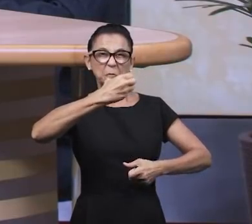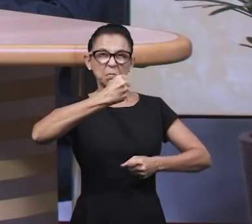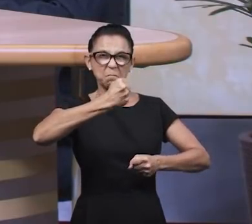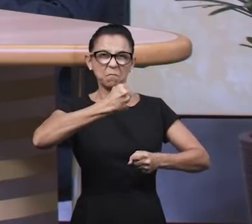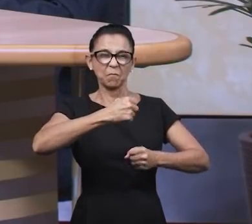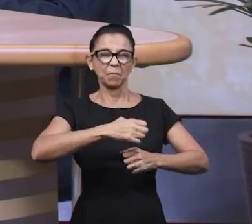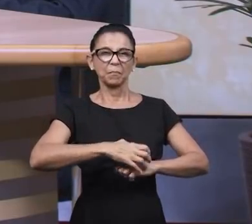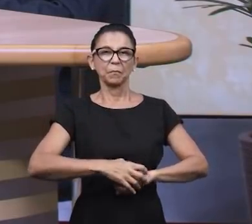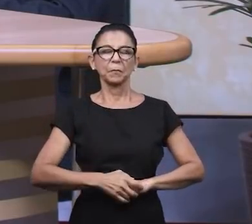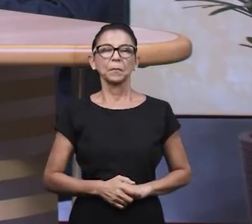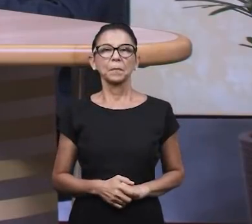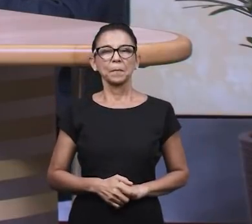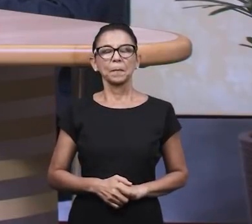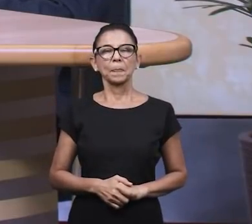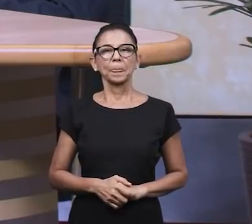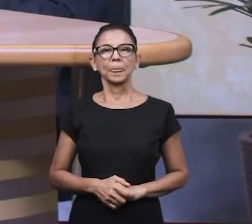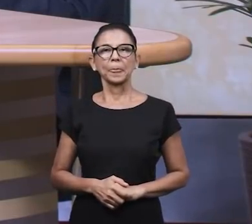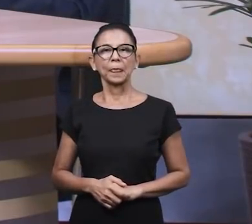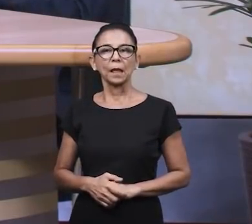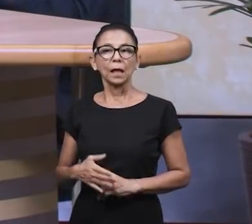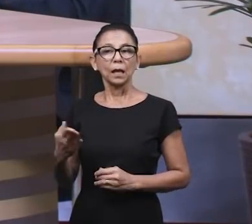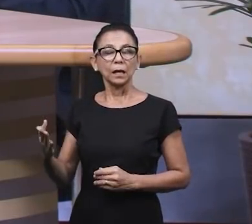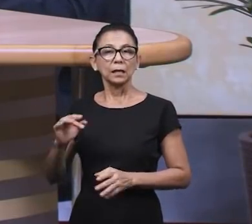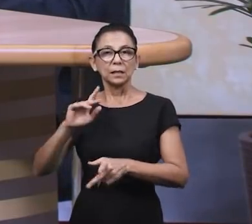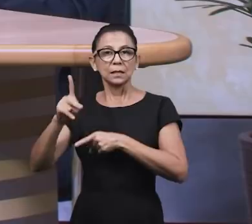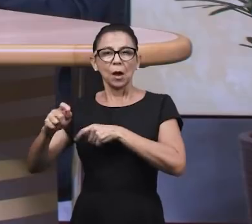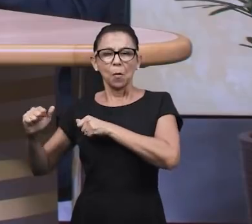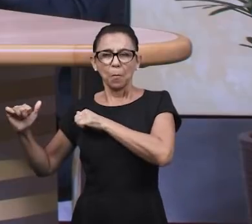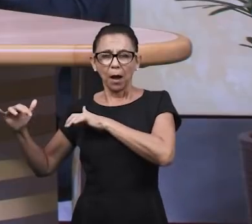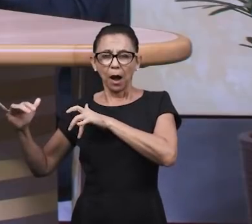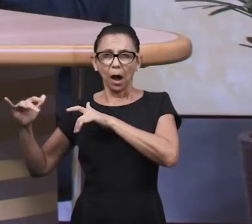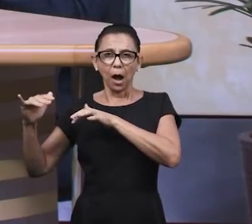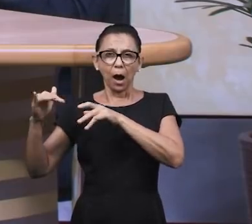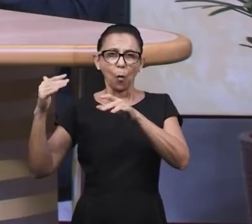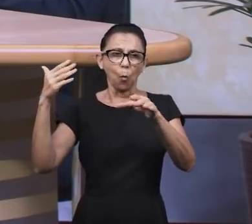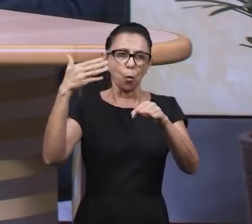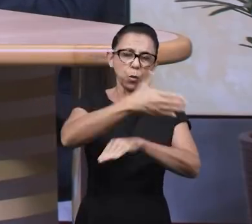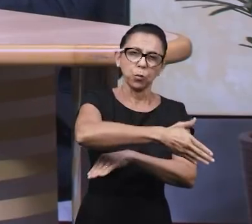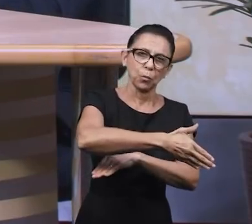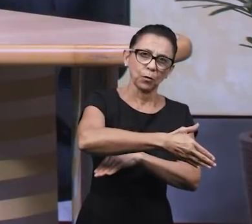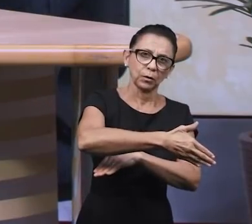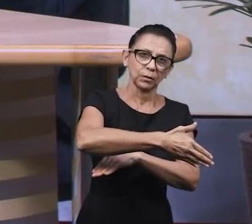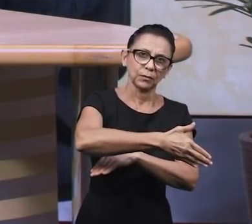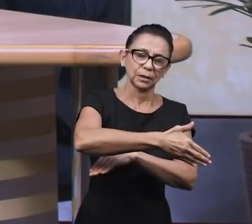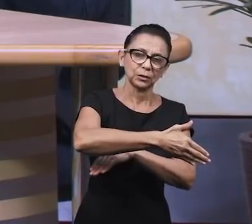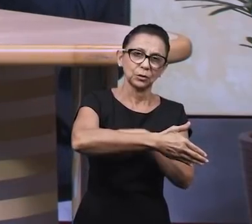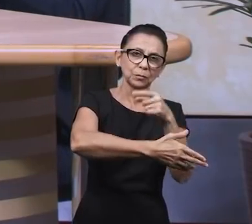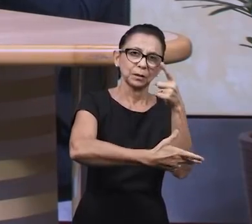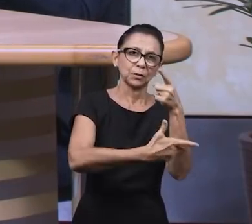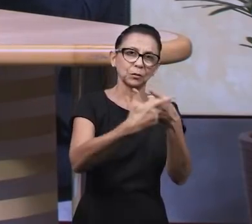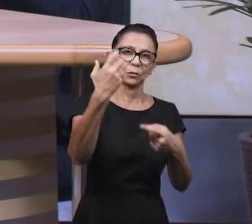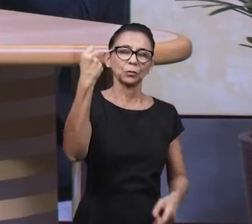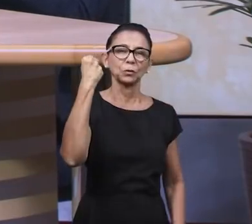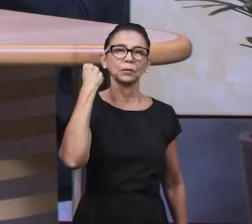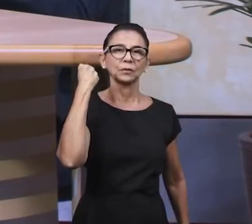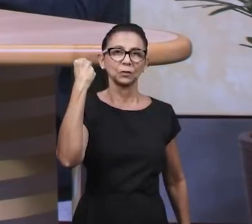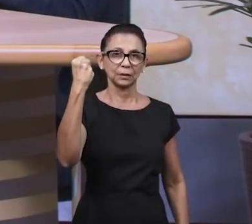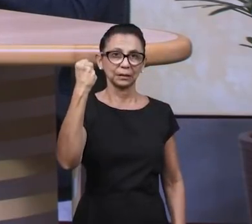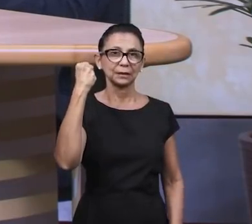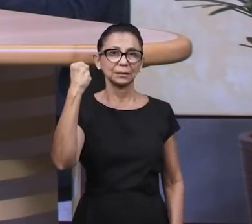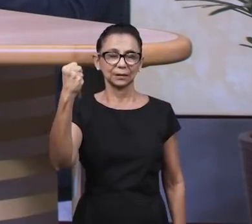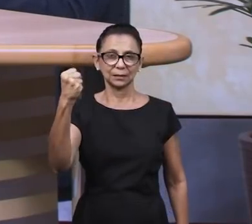E essa condição, inclusive, ali, dando a Israel, portanto, agora a porta aberta para conquistar a